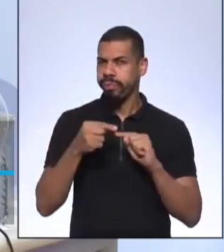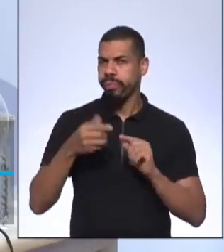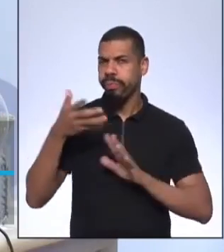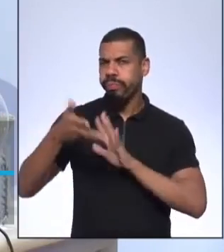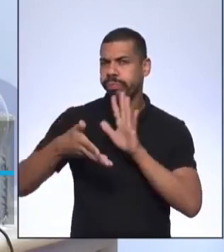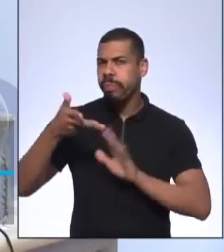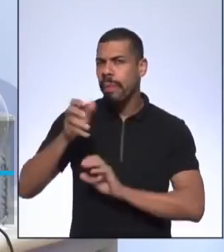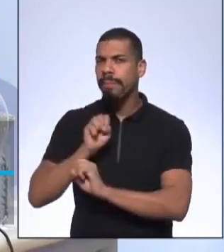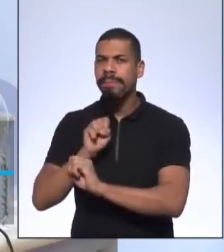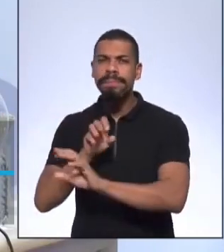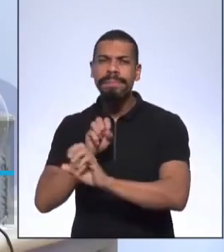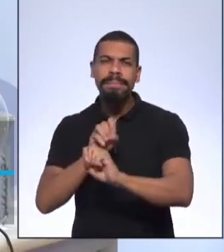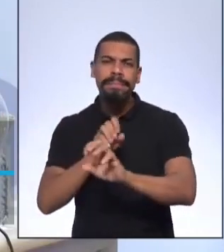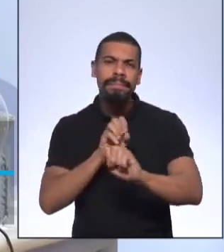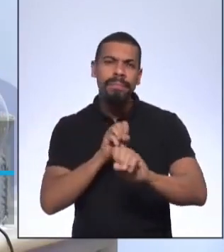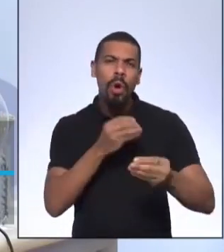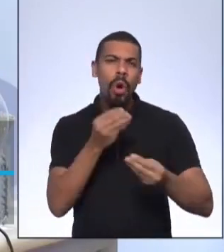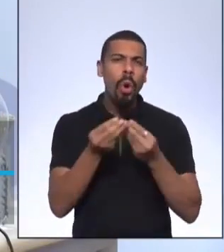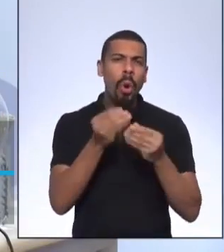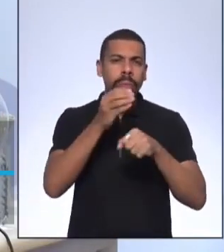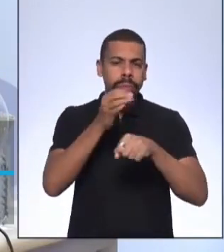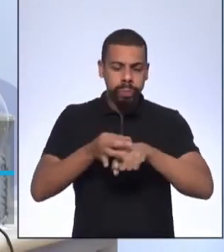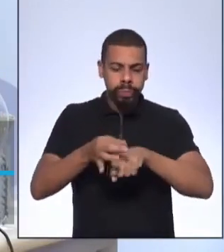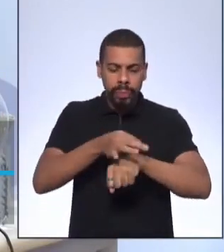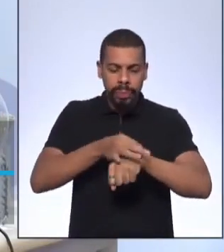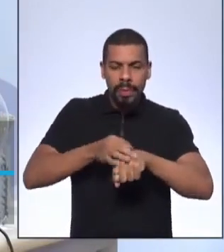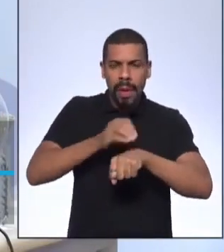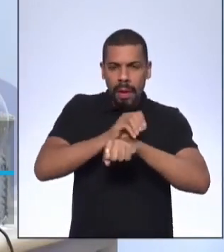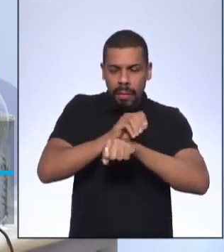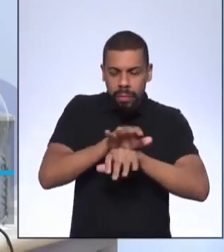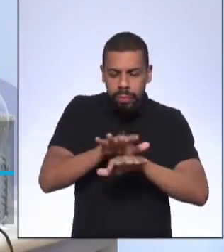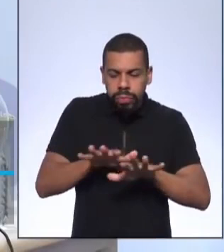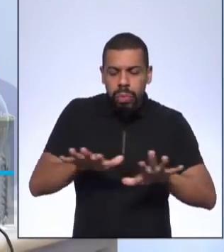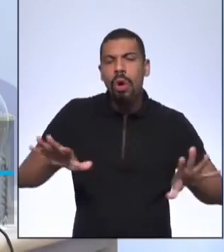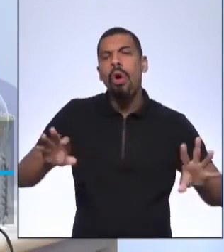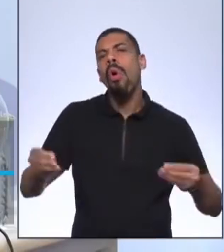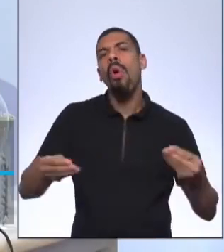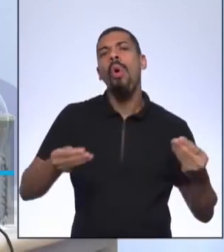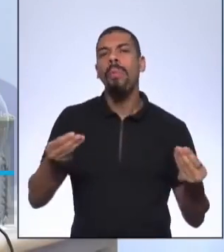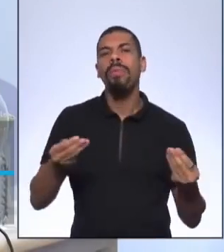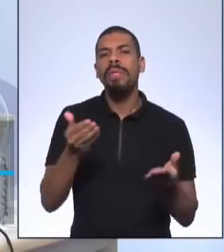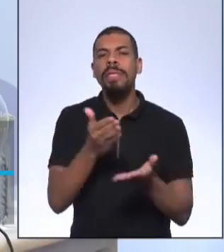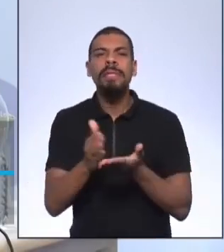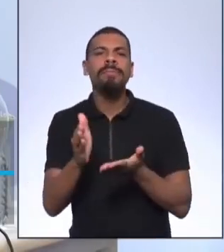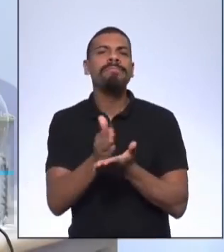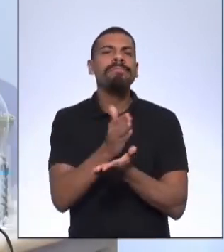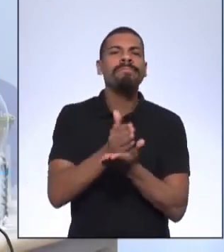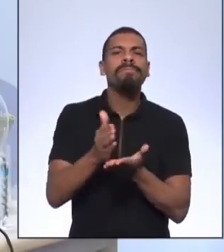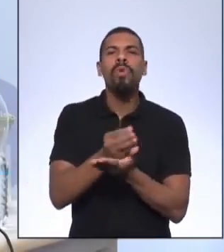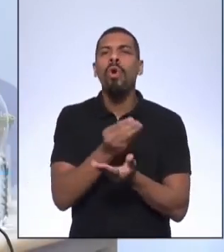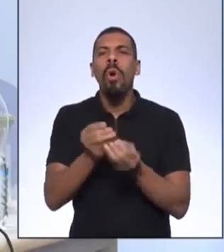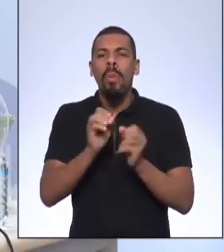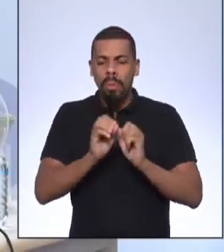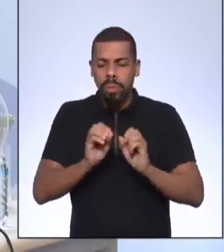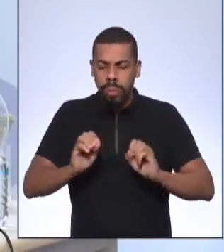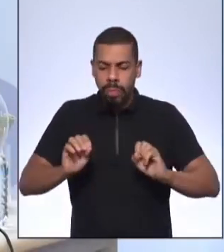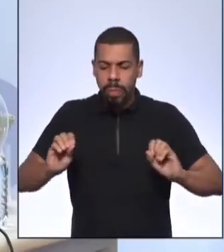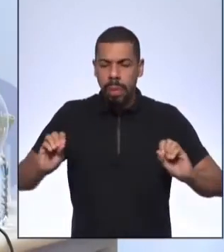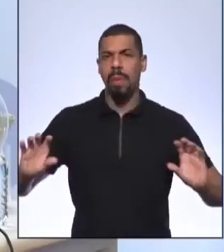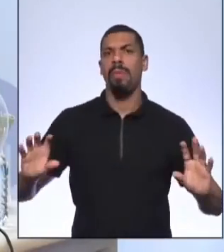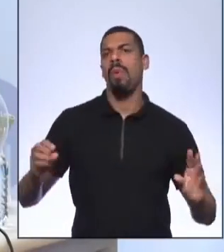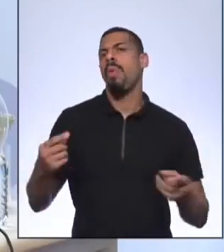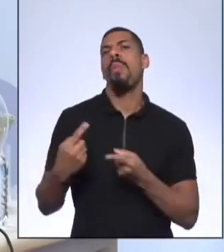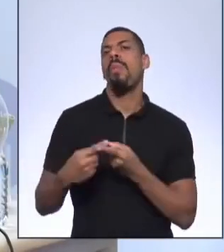alguns processos de divisão celular. Né? Como que as células se dividem? Né? Como que as células se multiplicam? Por que elas